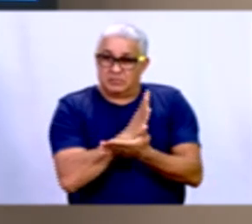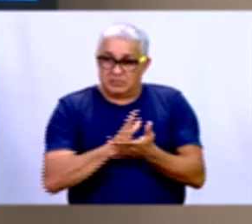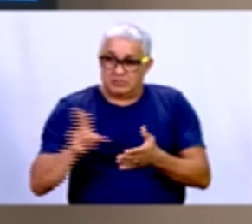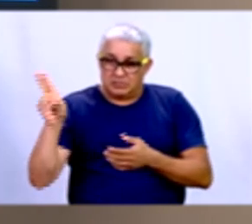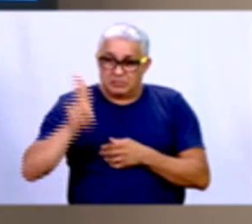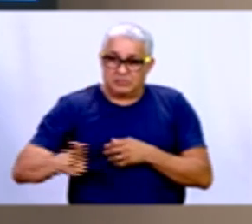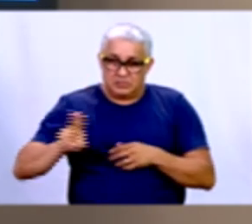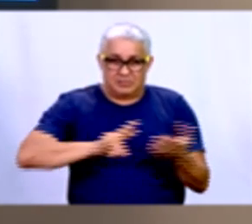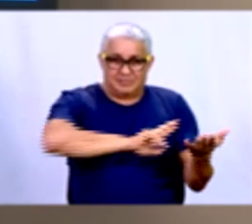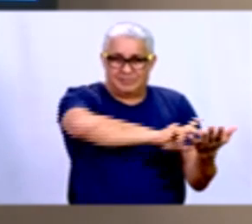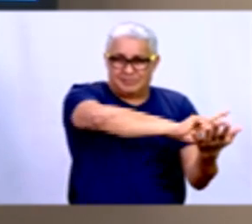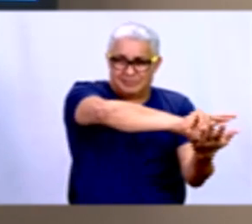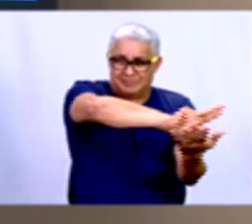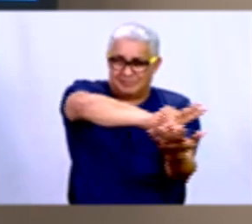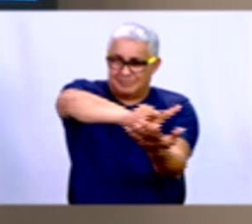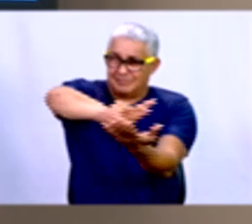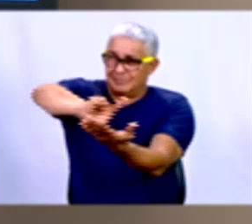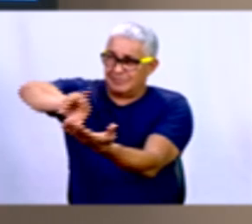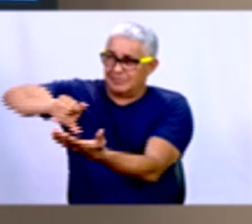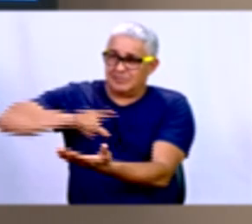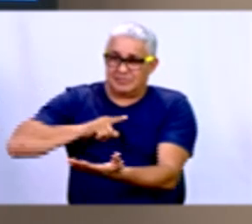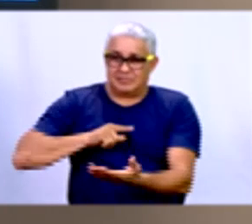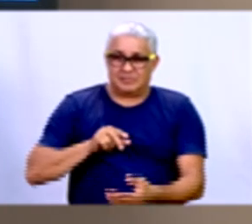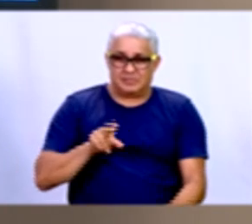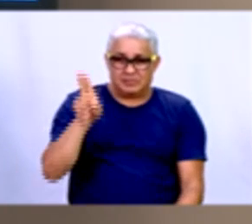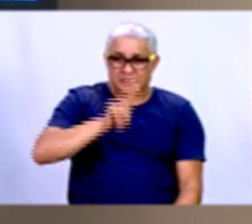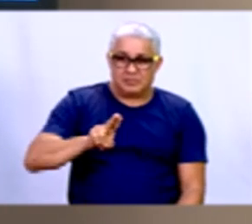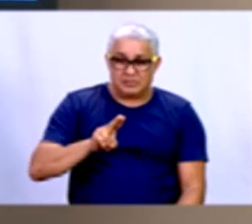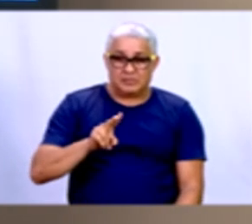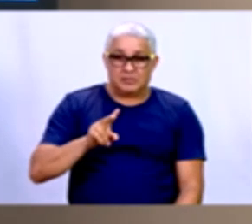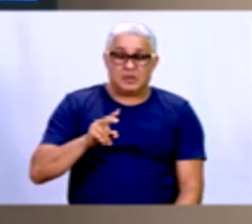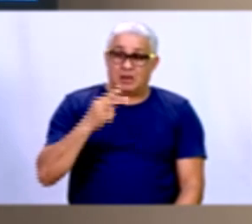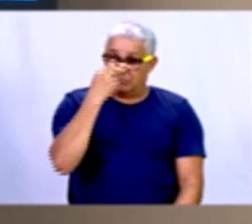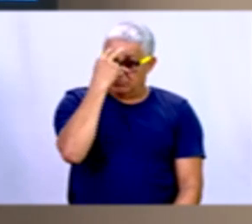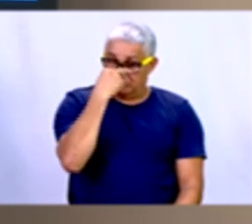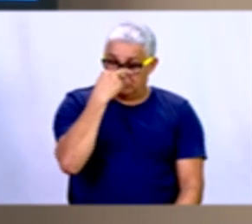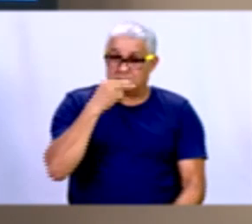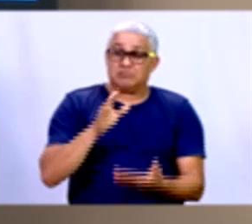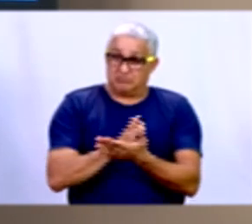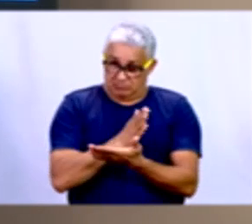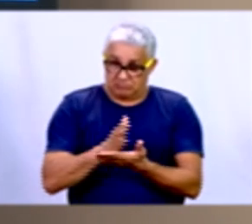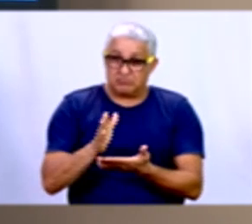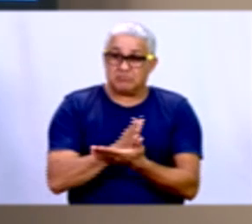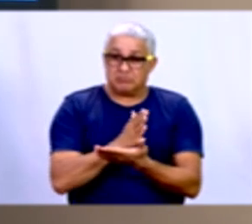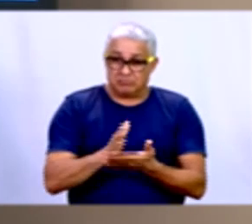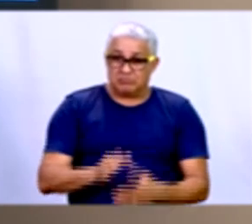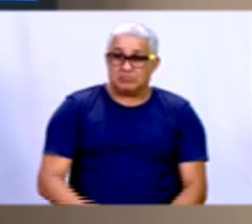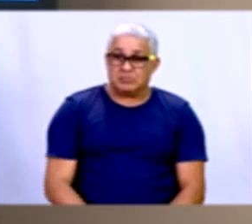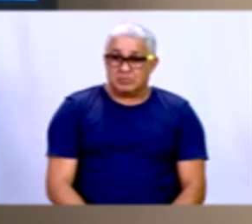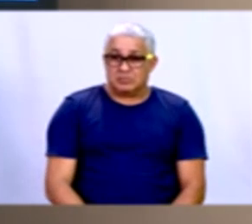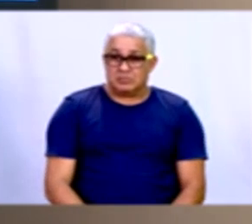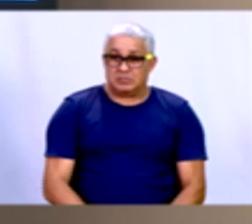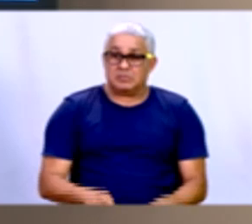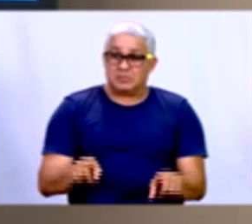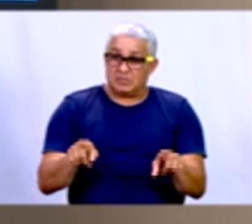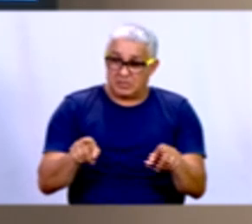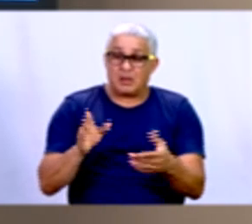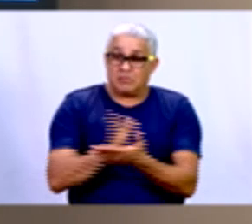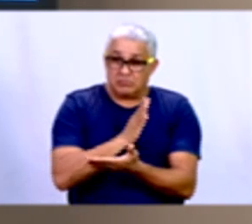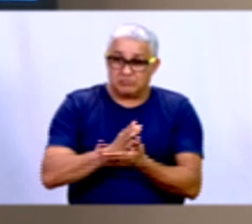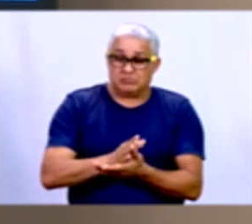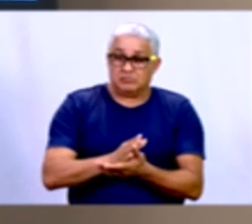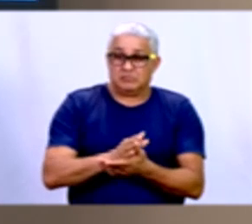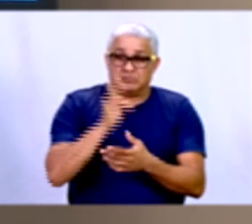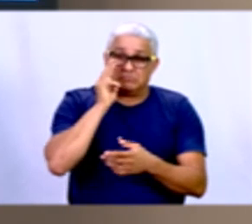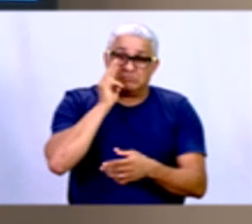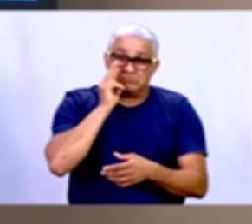características diversas, né? Nós temos usuários cegos, nós temos usuários que são daltônicos, nós temos